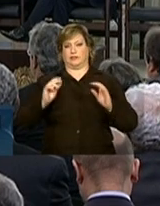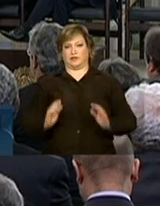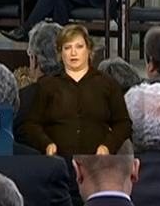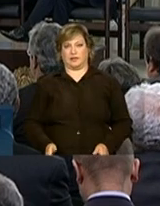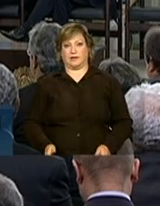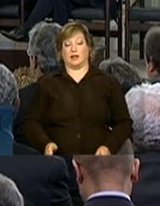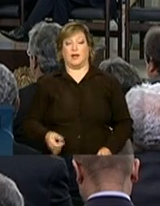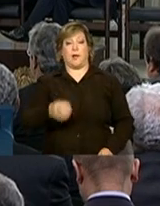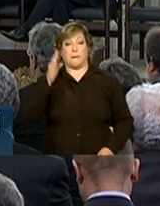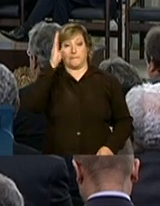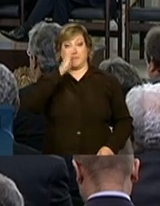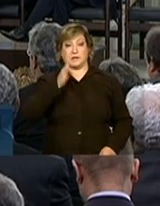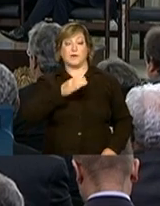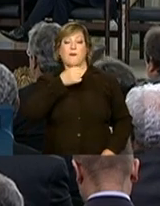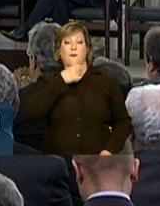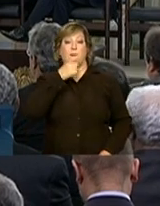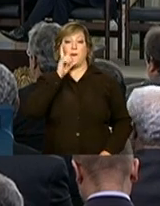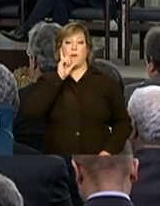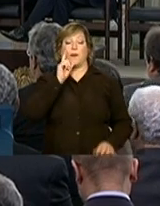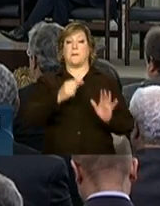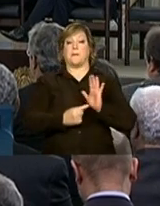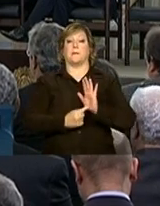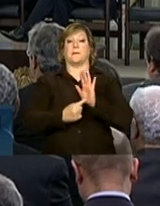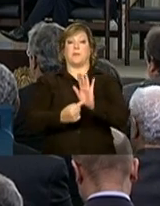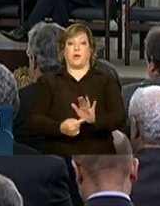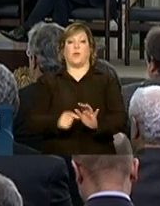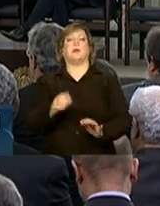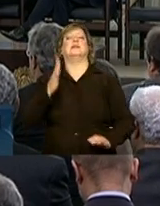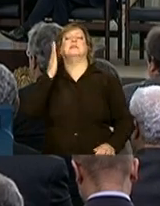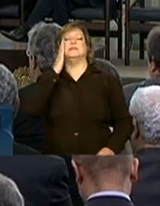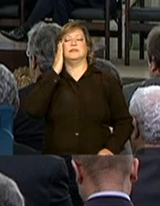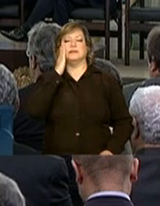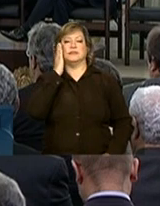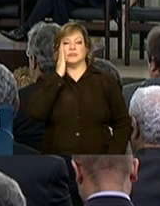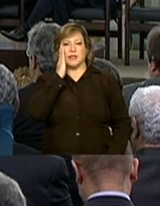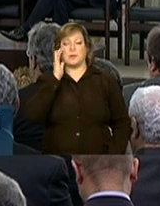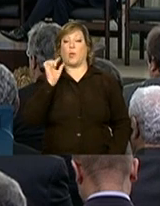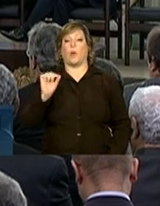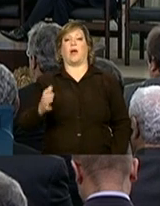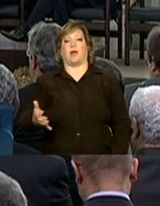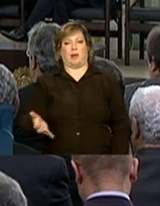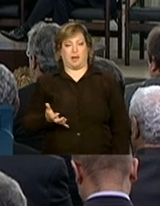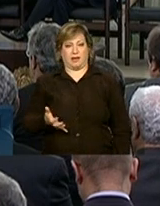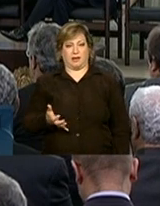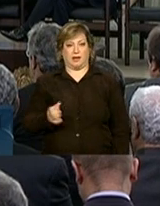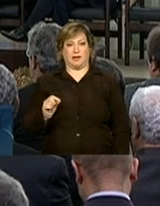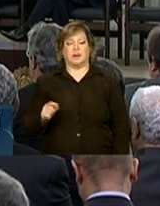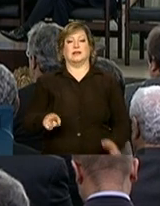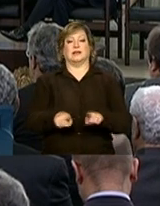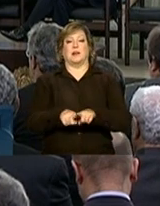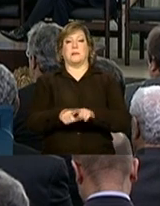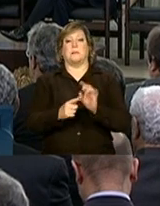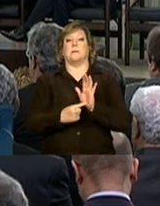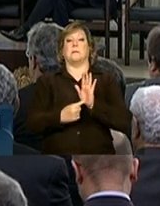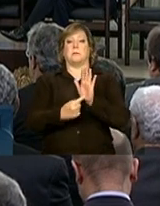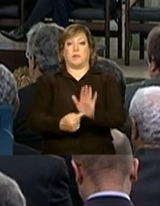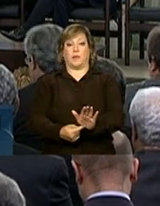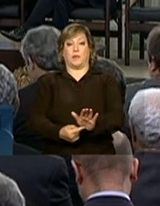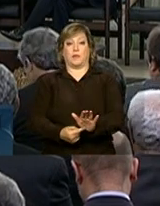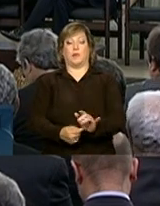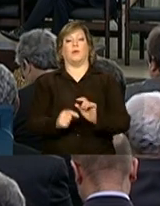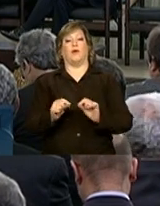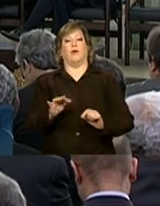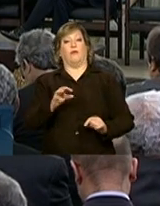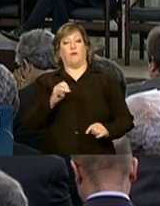Brasil ontem mostrou que sabe o que quer e mostrou também que